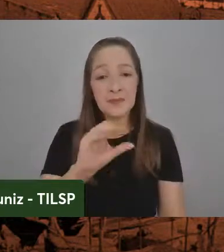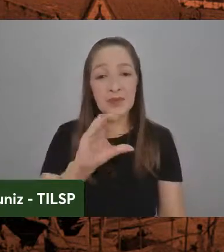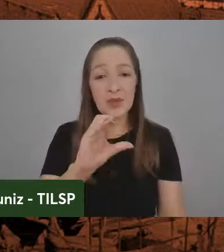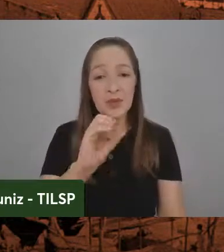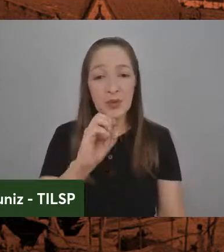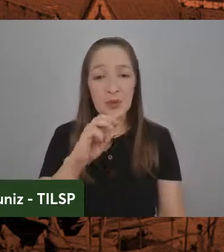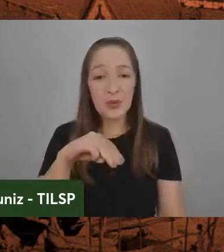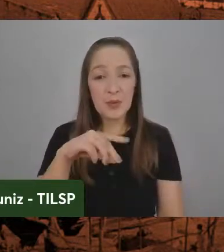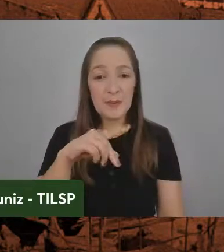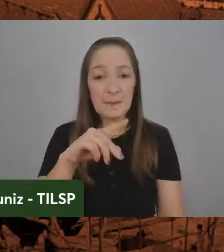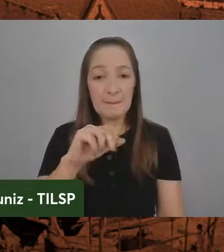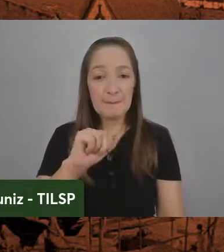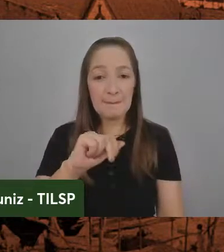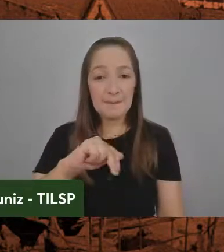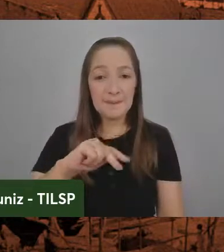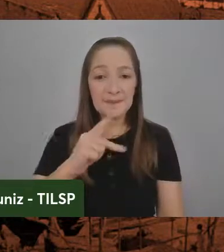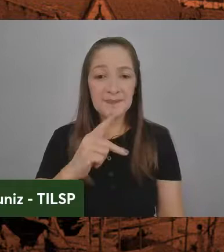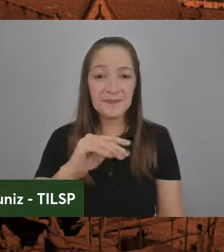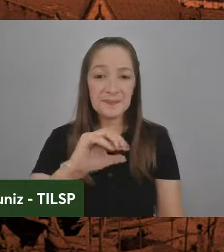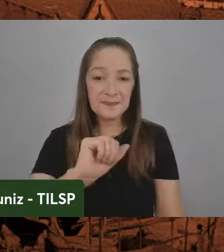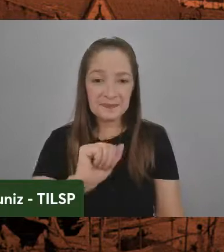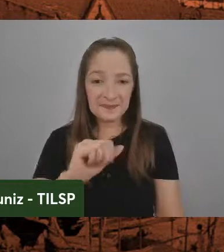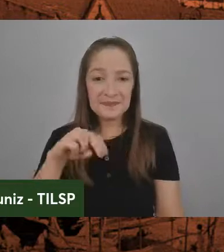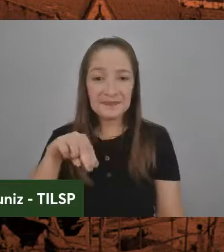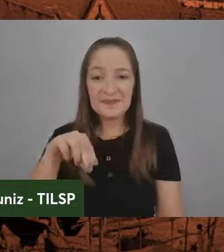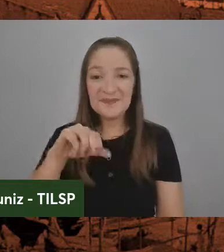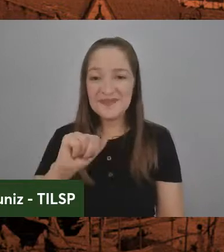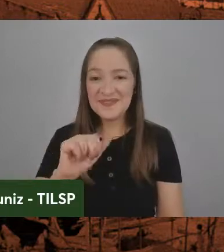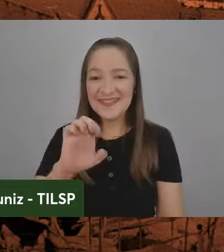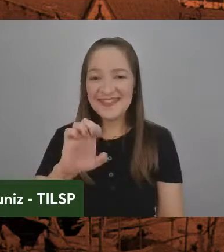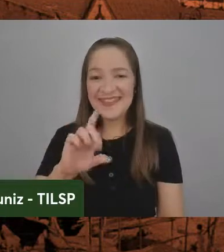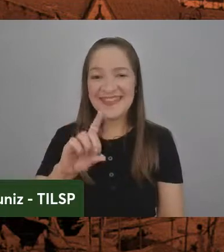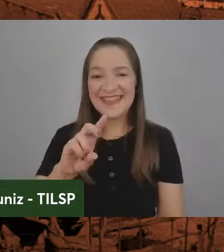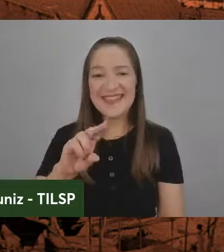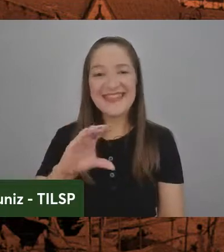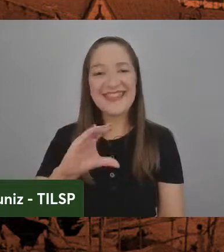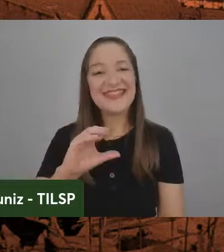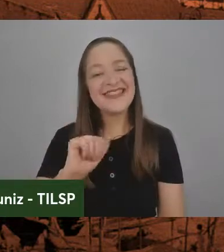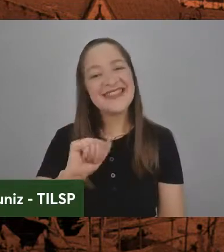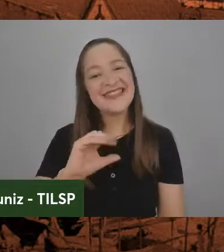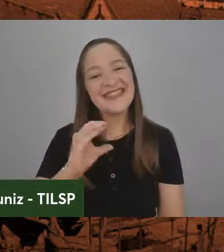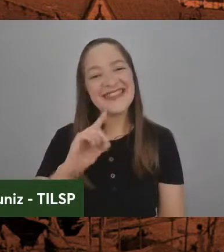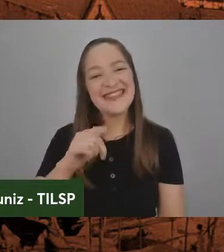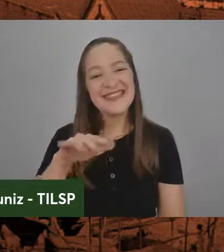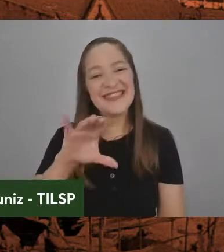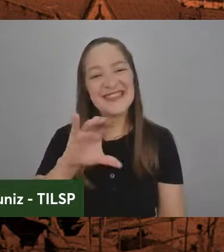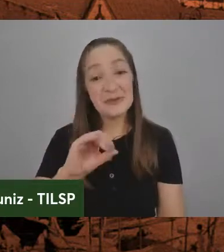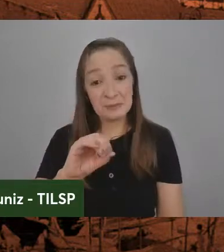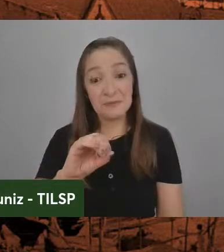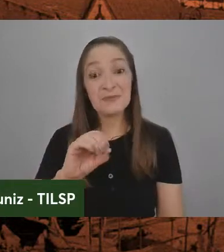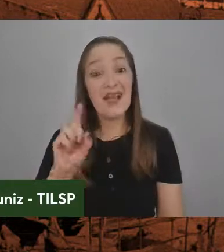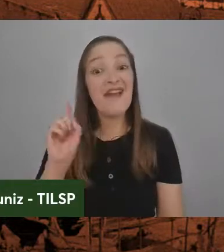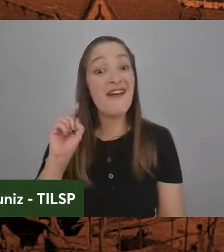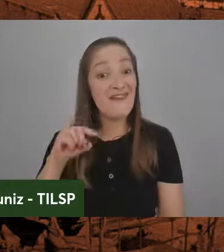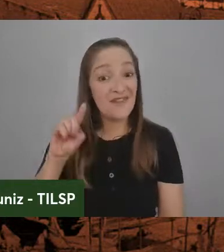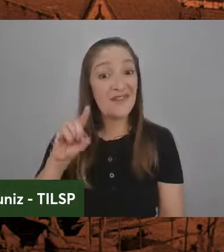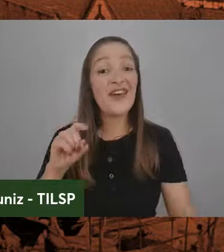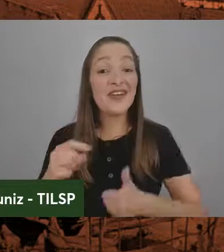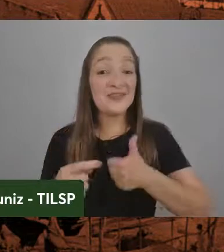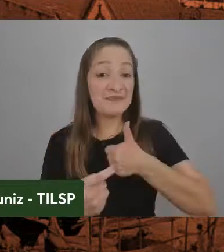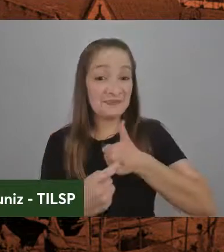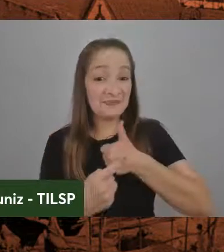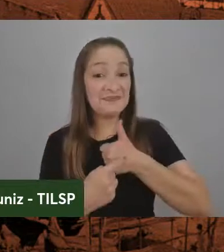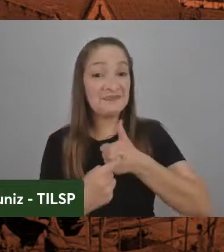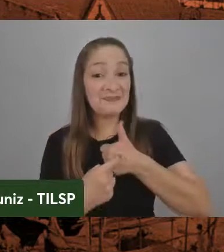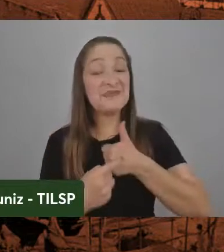educação. Então, nos sigam, tá bem? Não deixe lá de seguir, clicar no sininho e colocar em